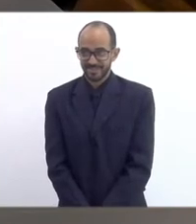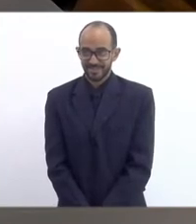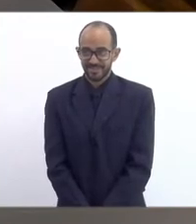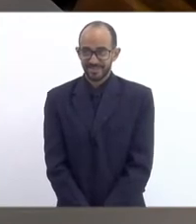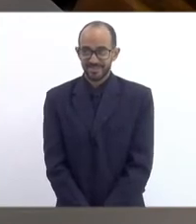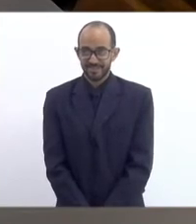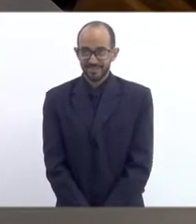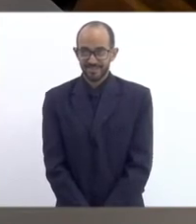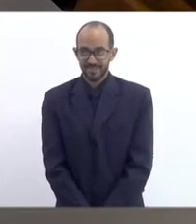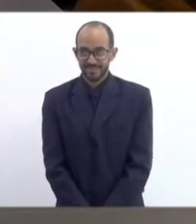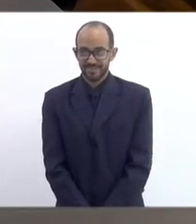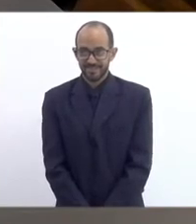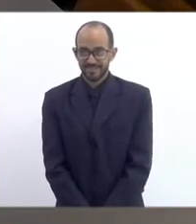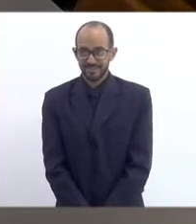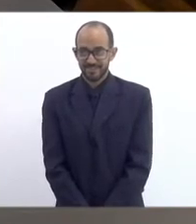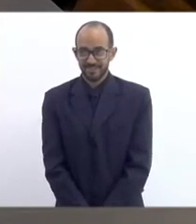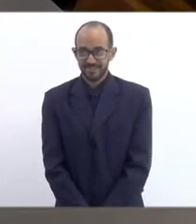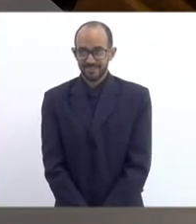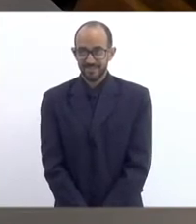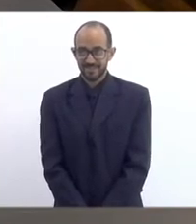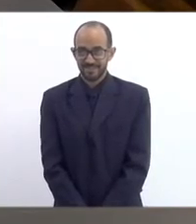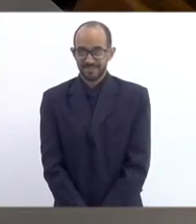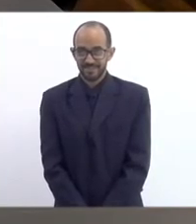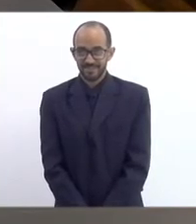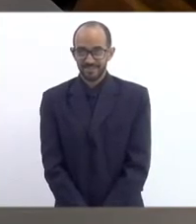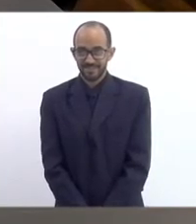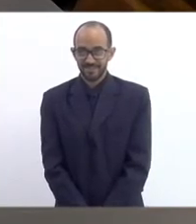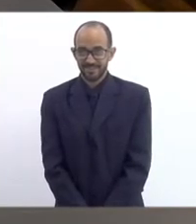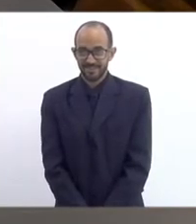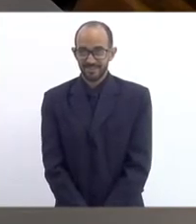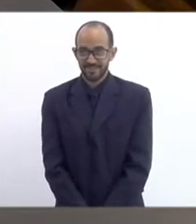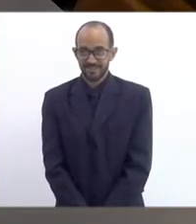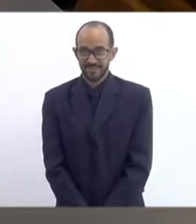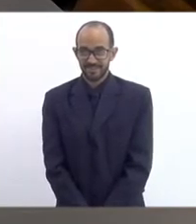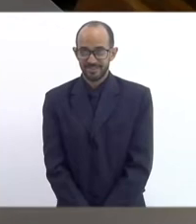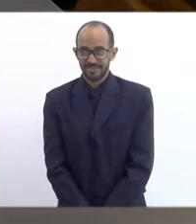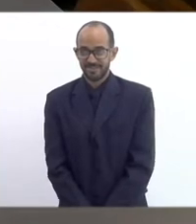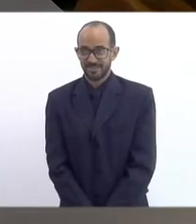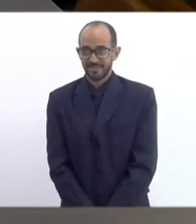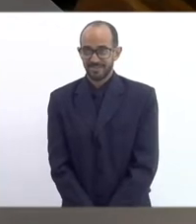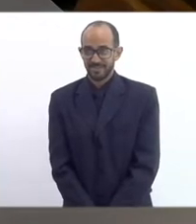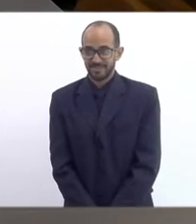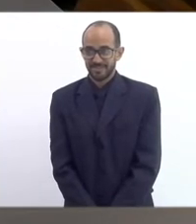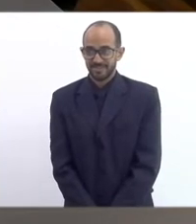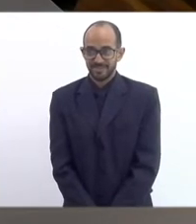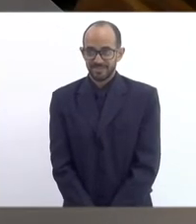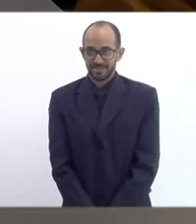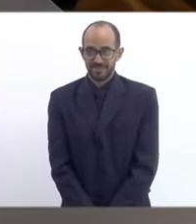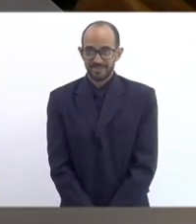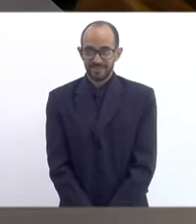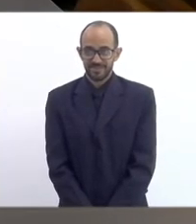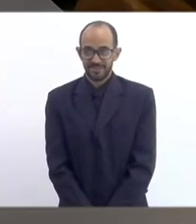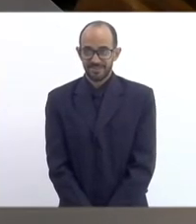um abraço. Deputado Milton Salomão, um abraço para você. Ele está vindo para cá, está com a camisa no